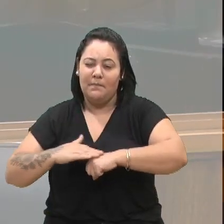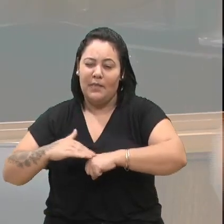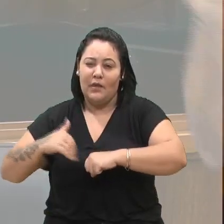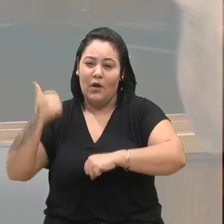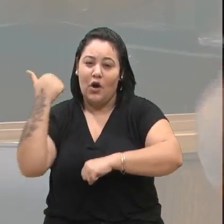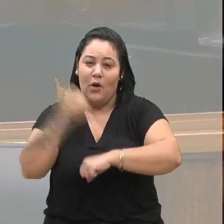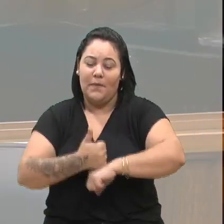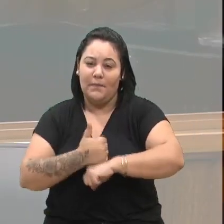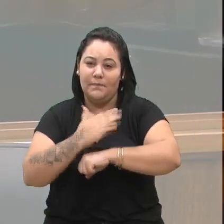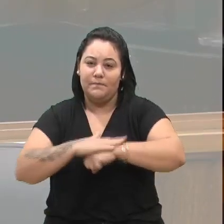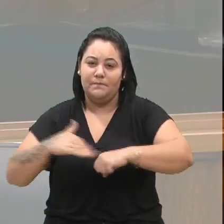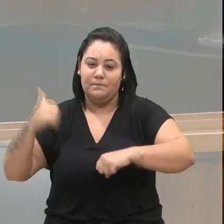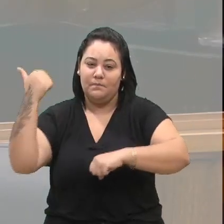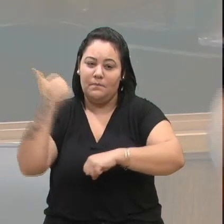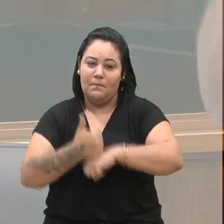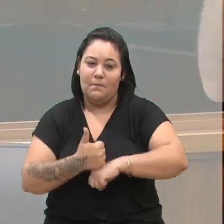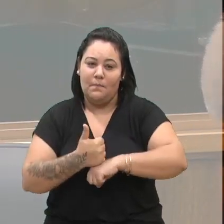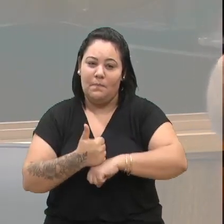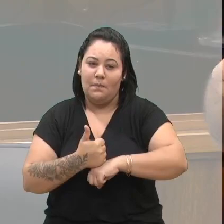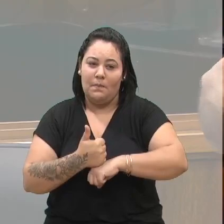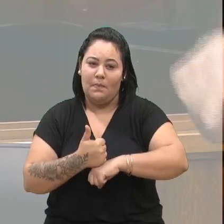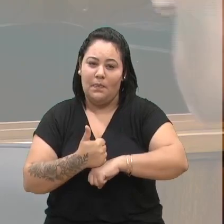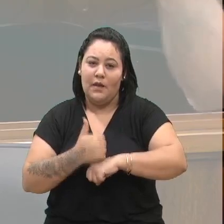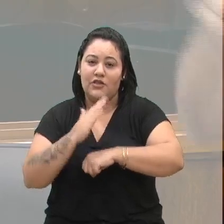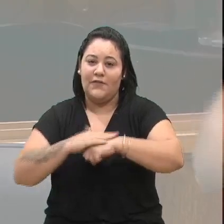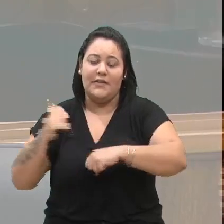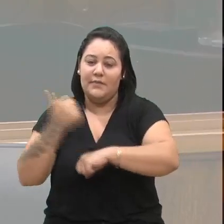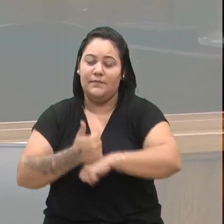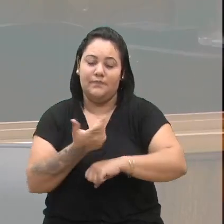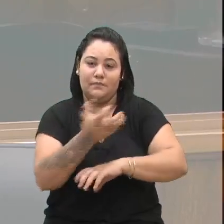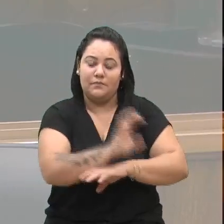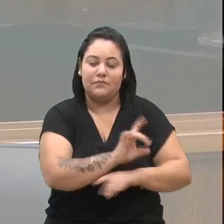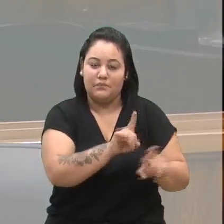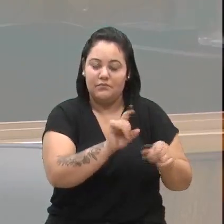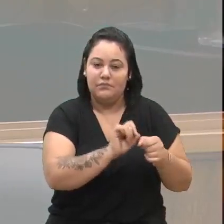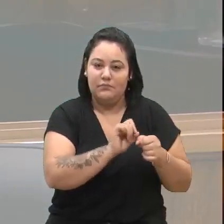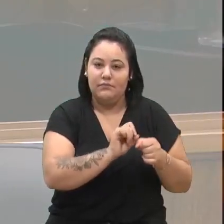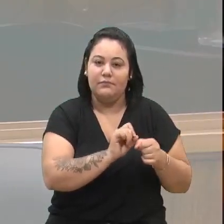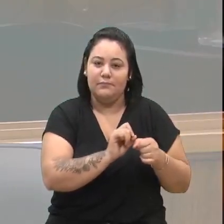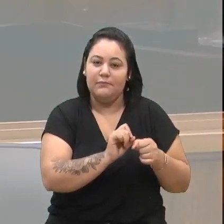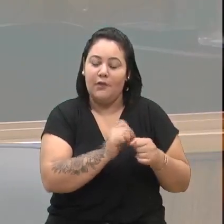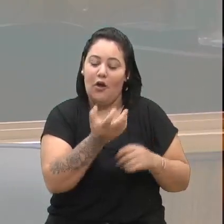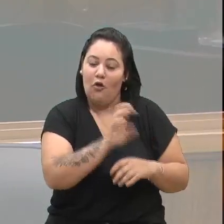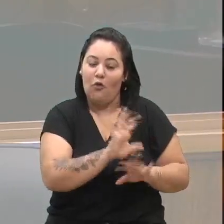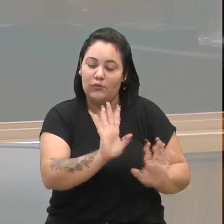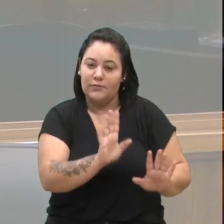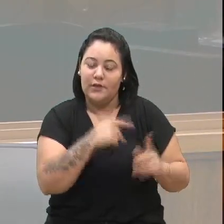no Brasil. No momento oportuno, eu voto contrário a essa moção pelos argumentos expostos por mim.